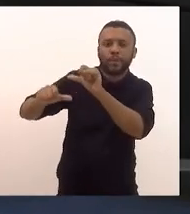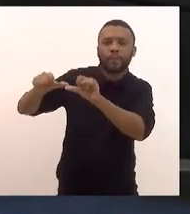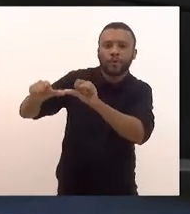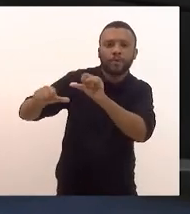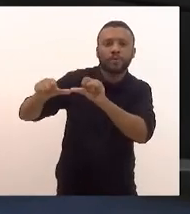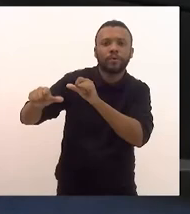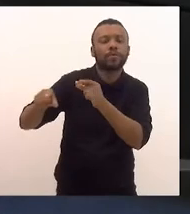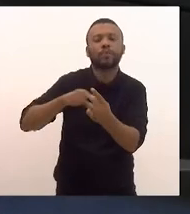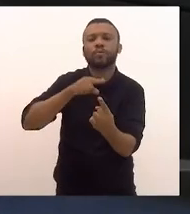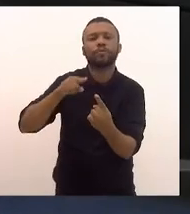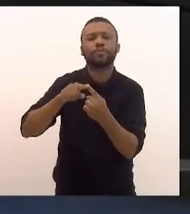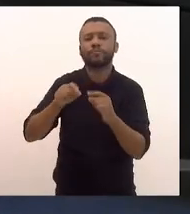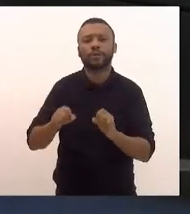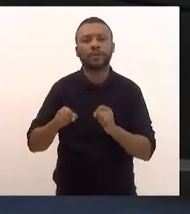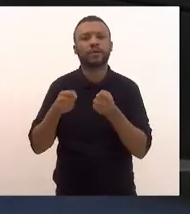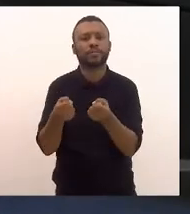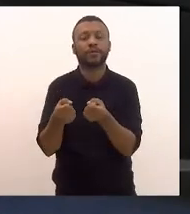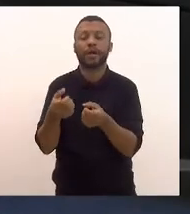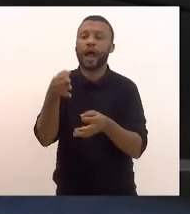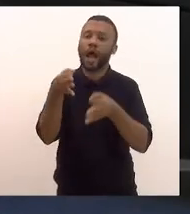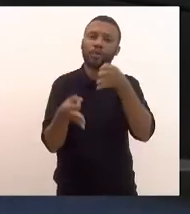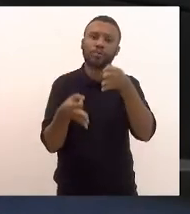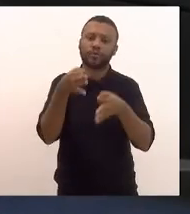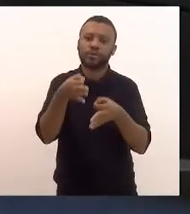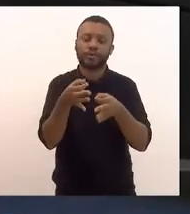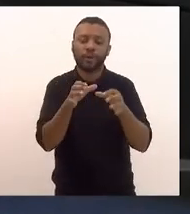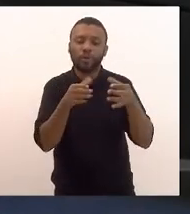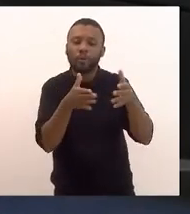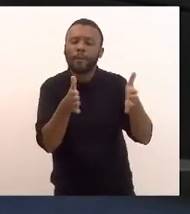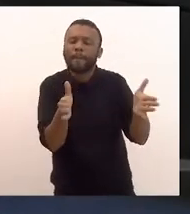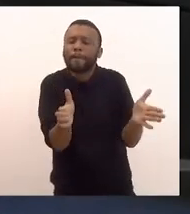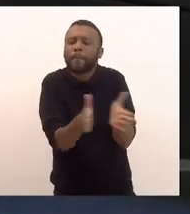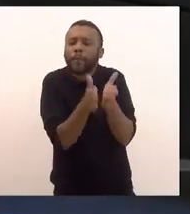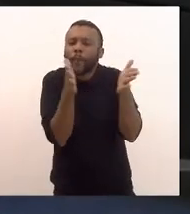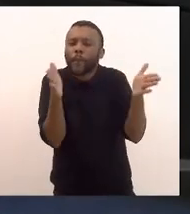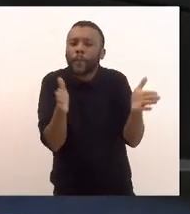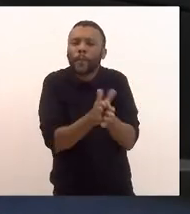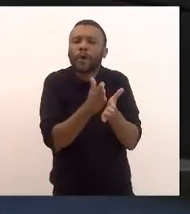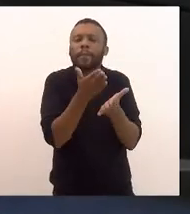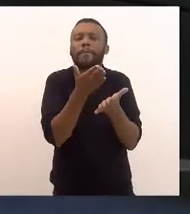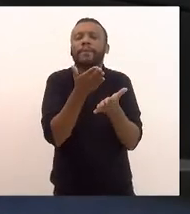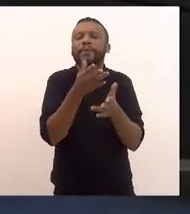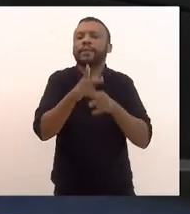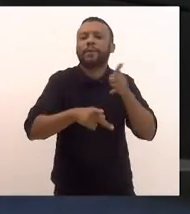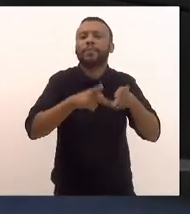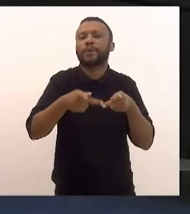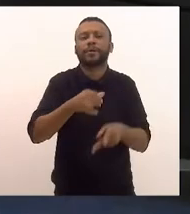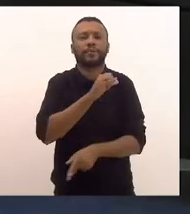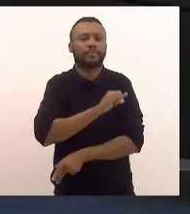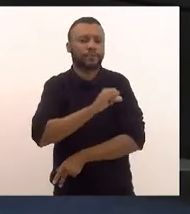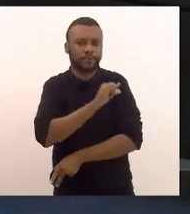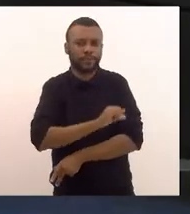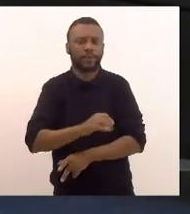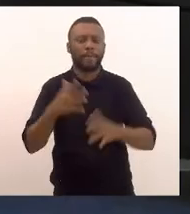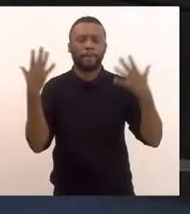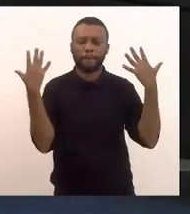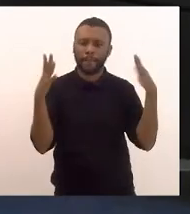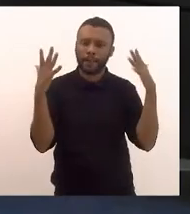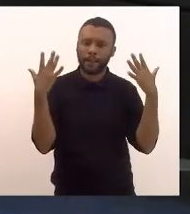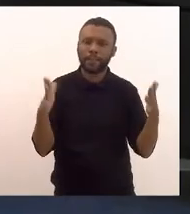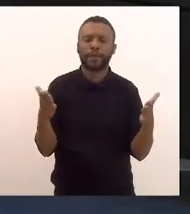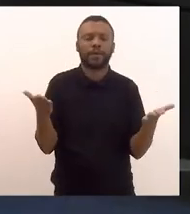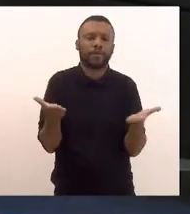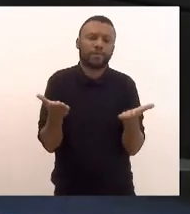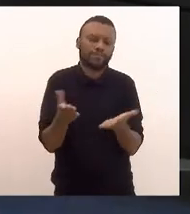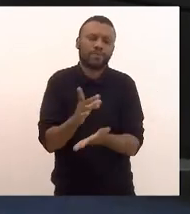garantir o acesso à justiça a camada mais vulnerável da população Fluminense Parabéns pelo dia